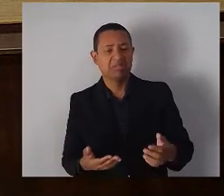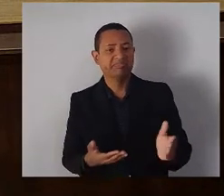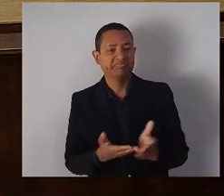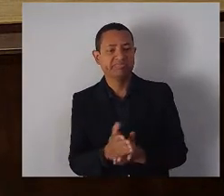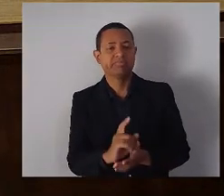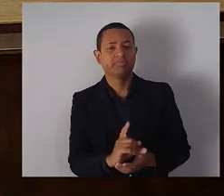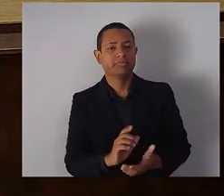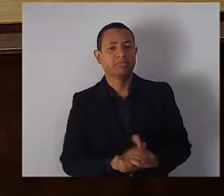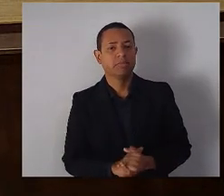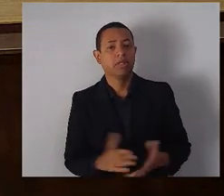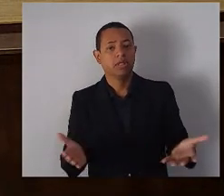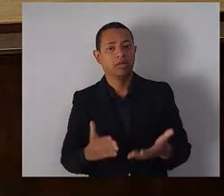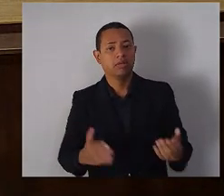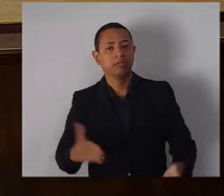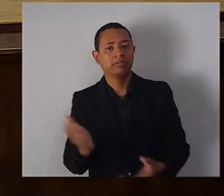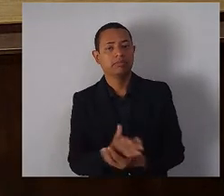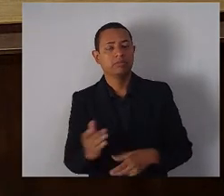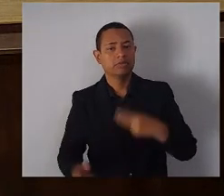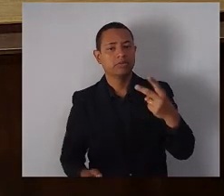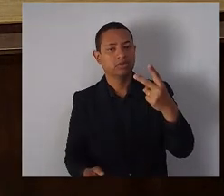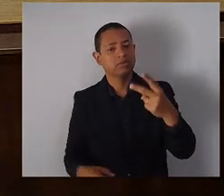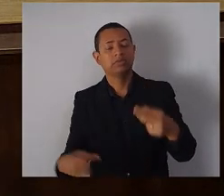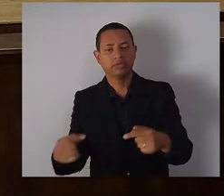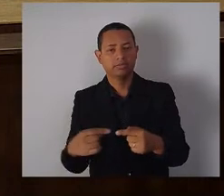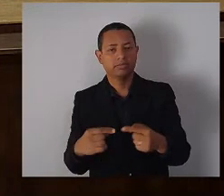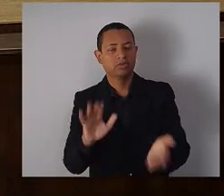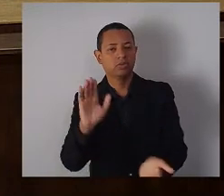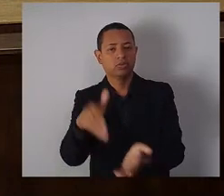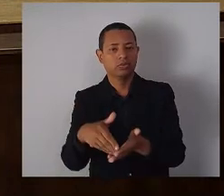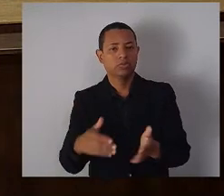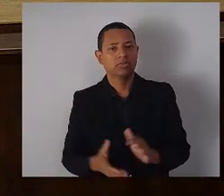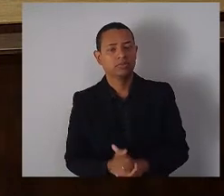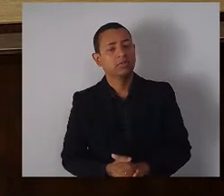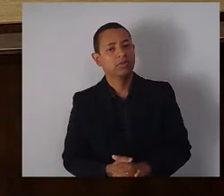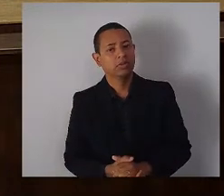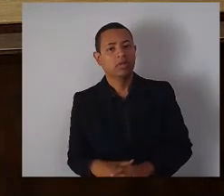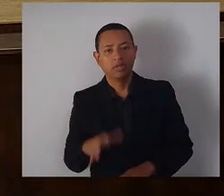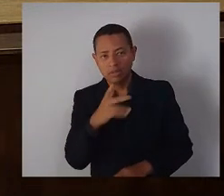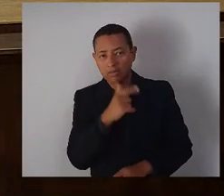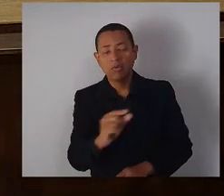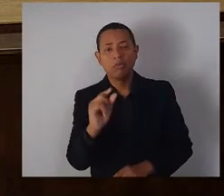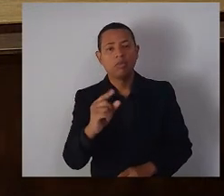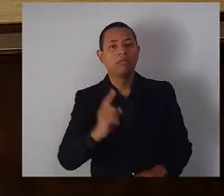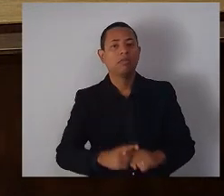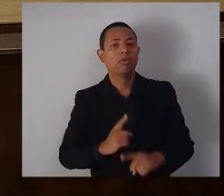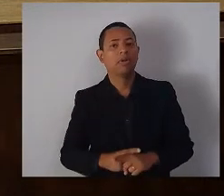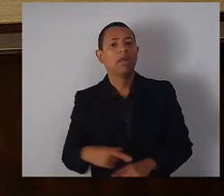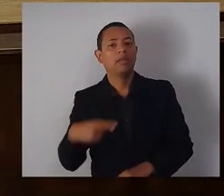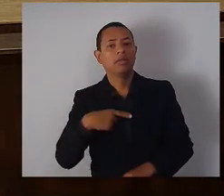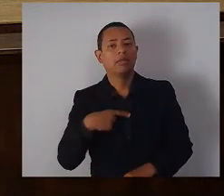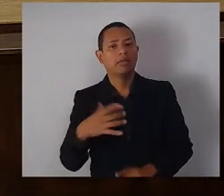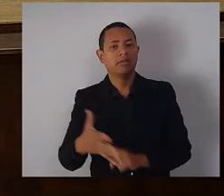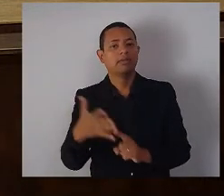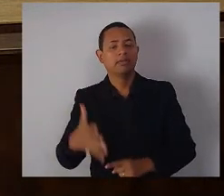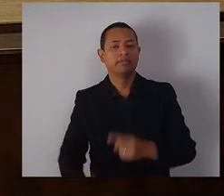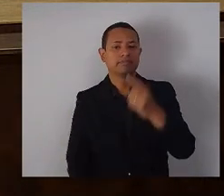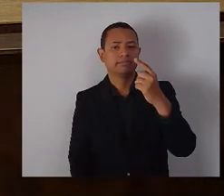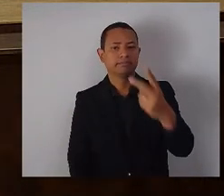nosso segundo processo, segundo e último. Nesse aqui demora um pouco, porque nós temos duas sustentações